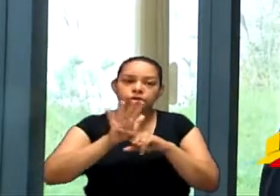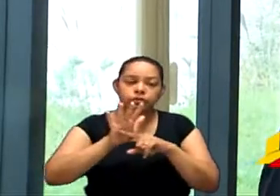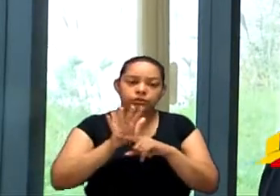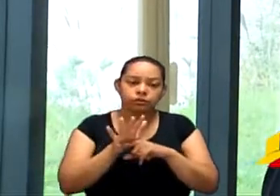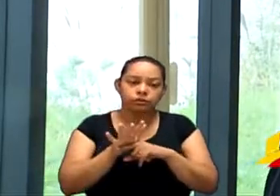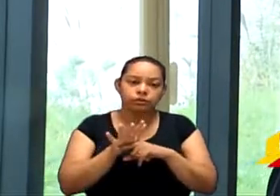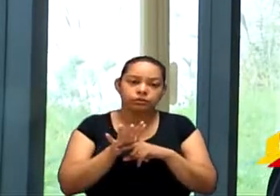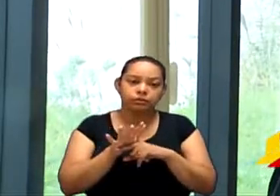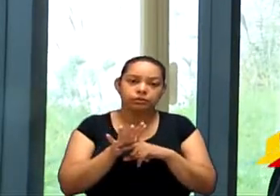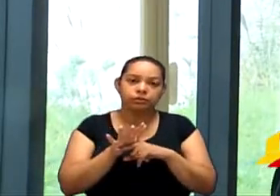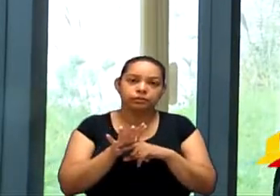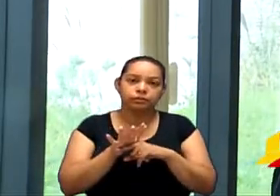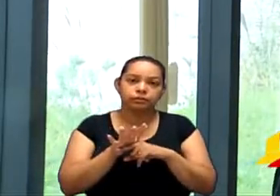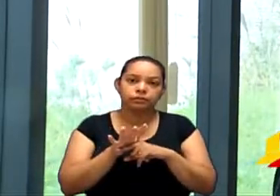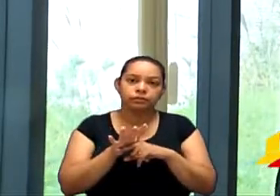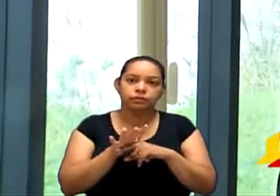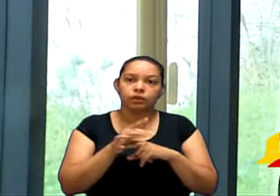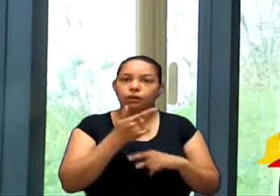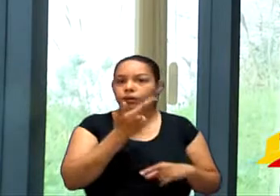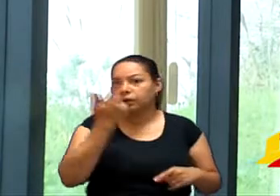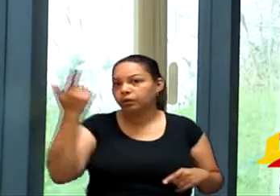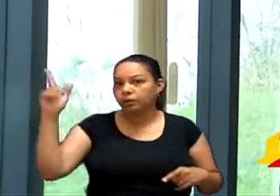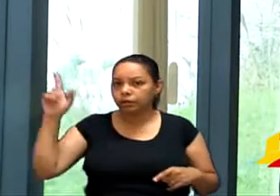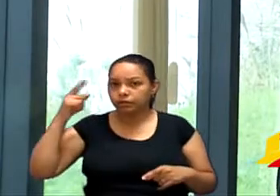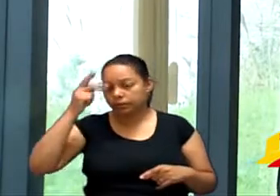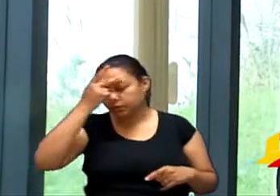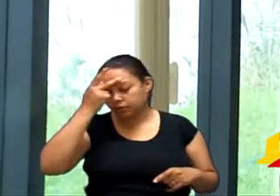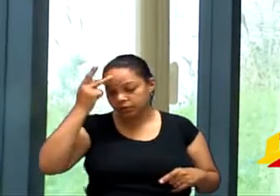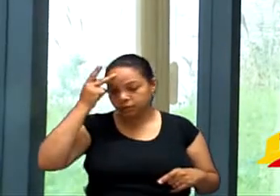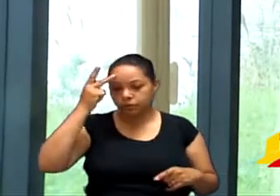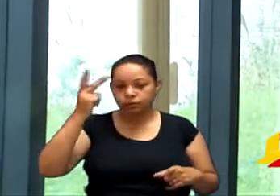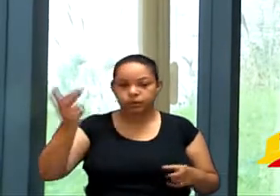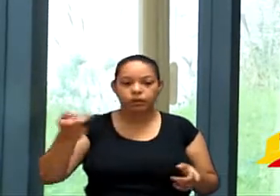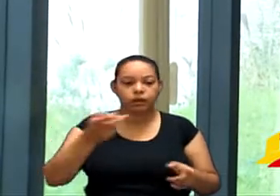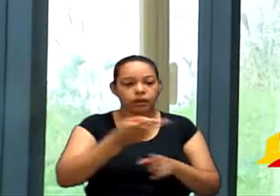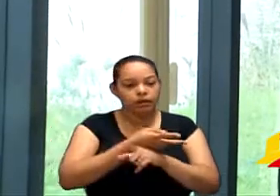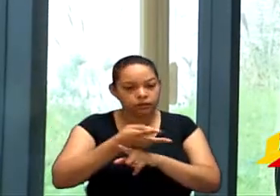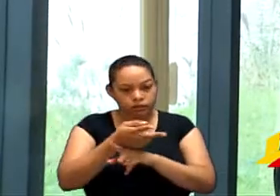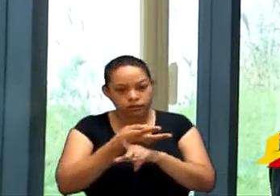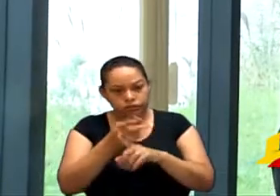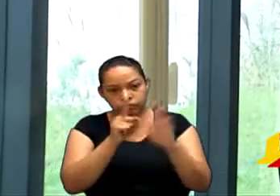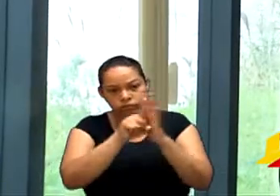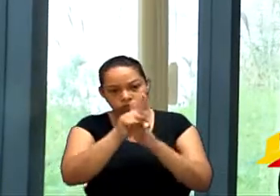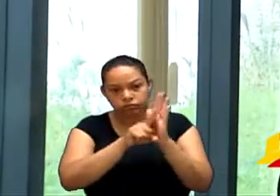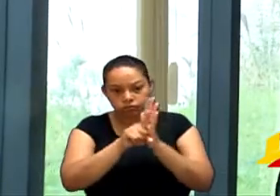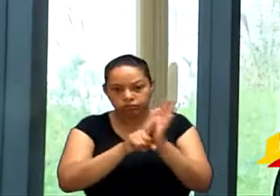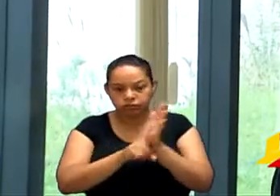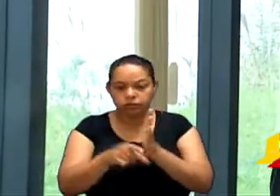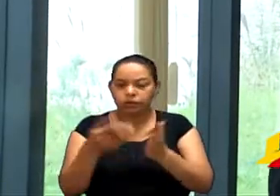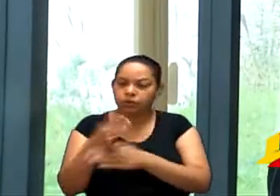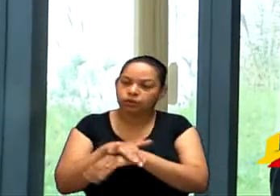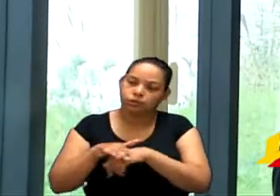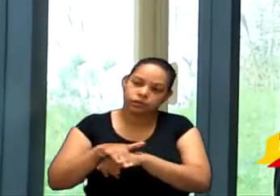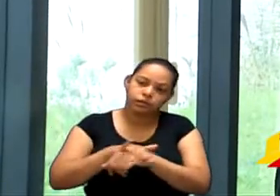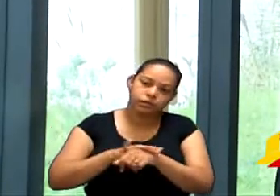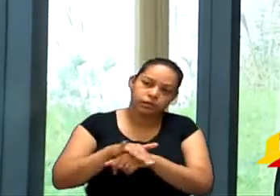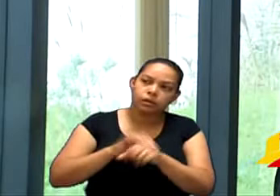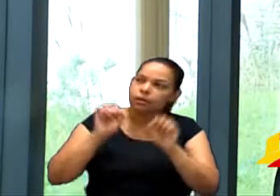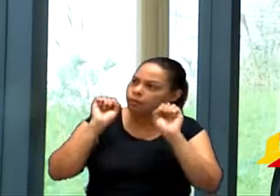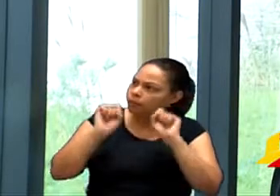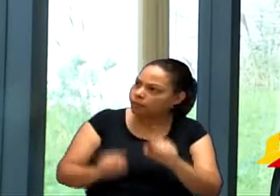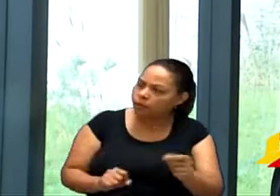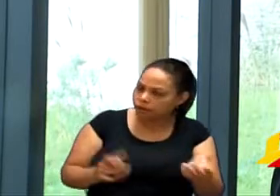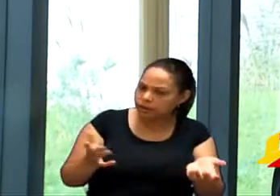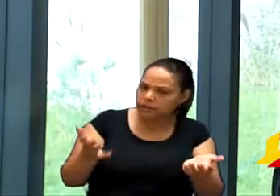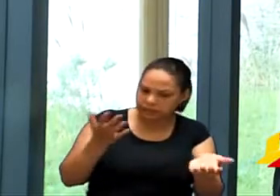os outros Consultores aqui da Câmara Municipal outros Procuradores da câmara e conversando eu falei viu mas pode interferir em